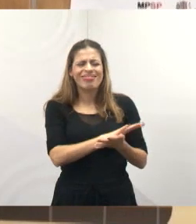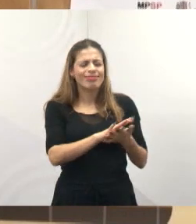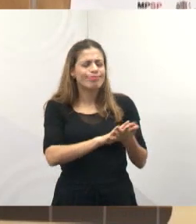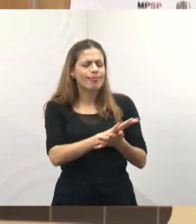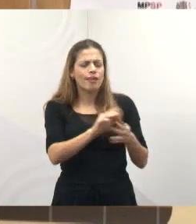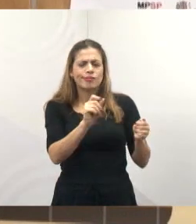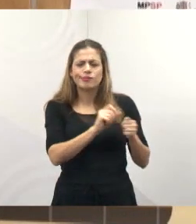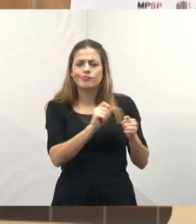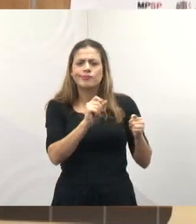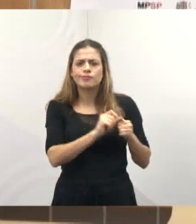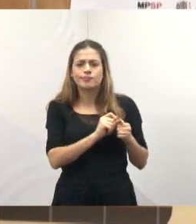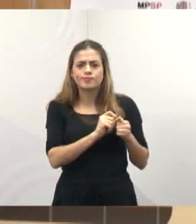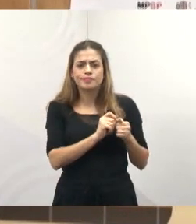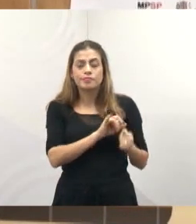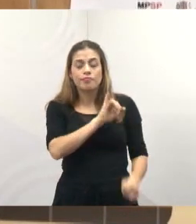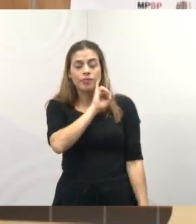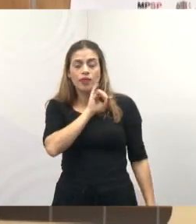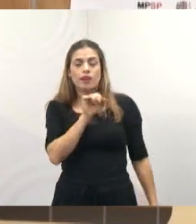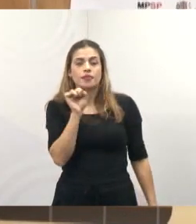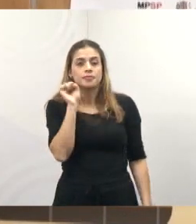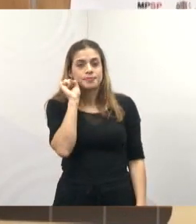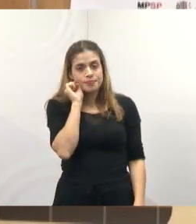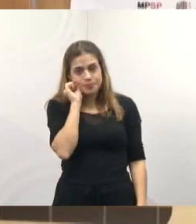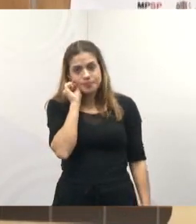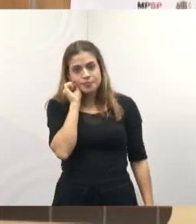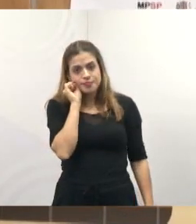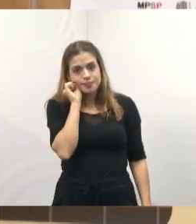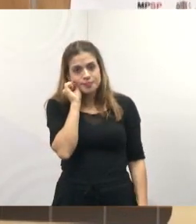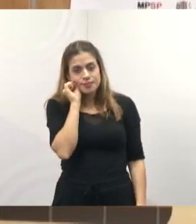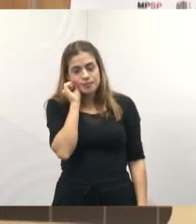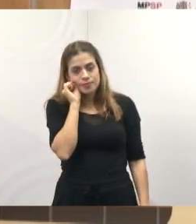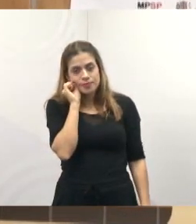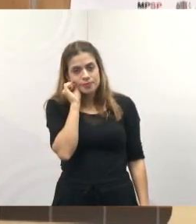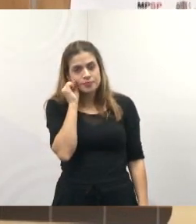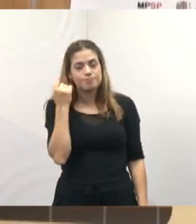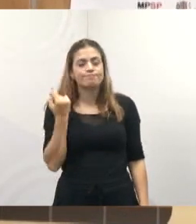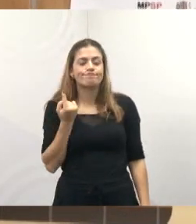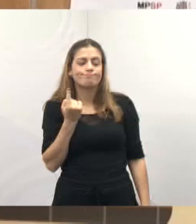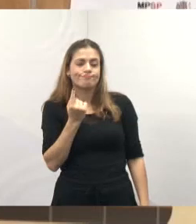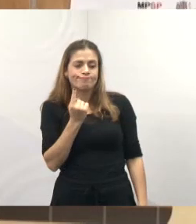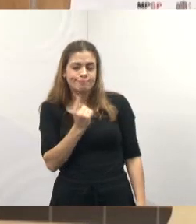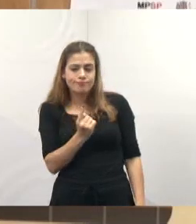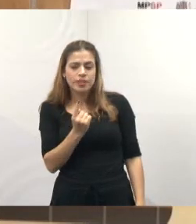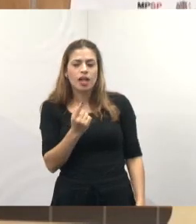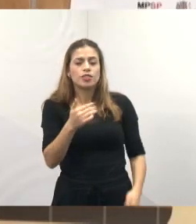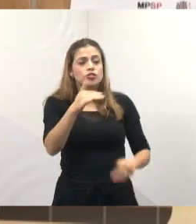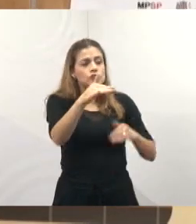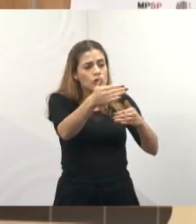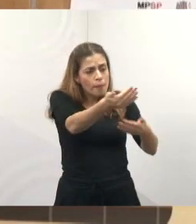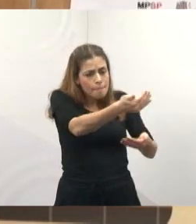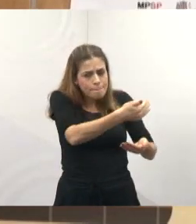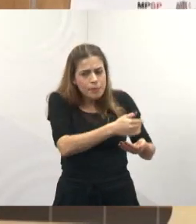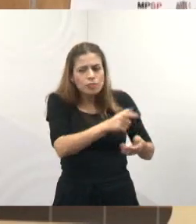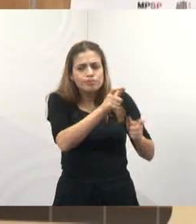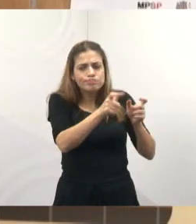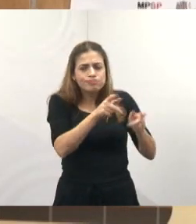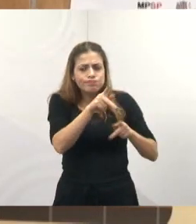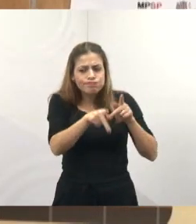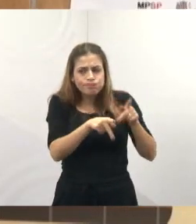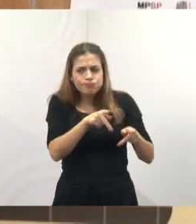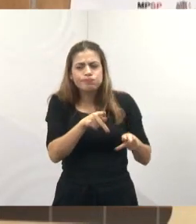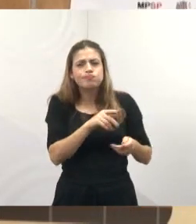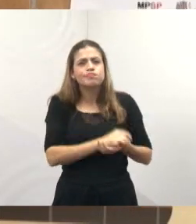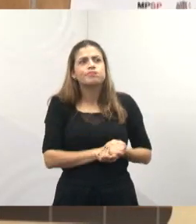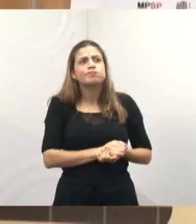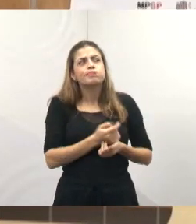feito. Isaías Santana foi que tirou aquele povo de que tinha buraco lá, da